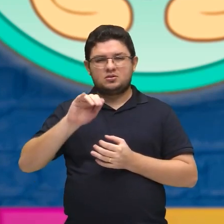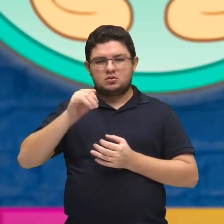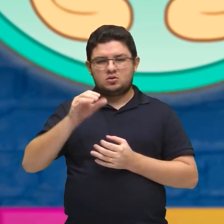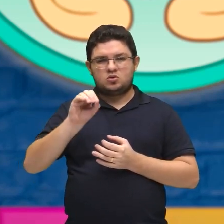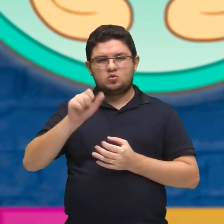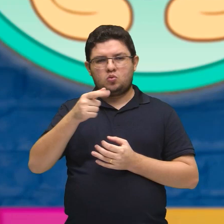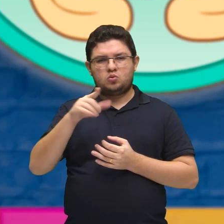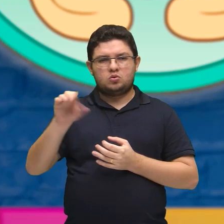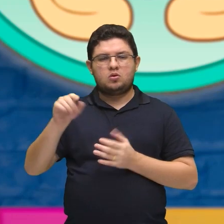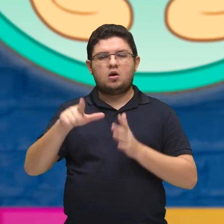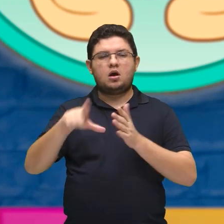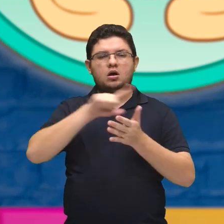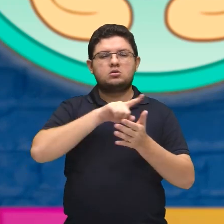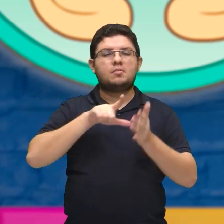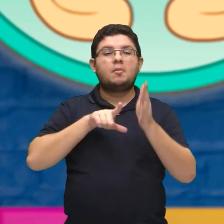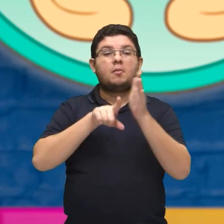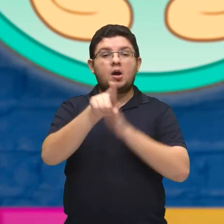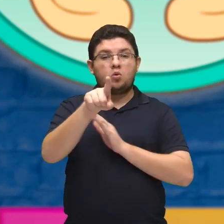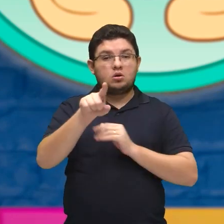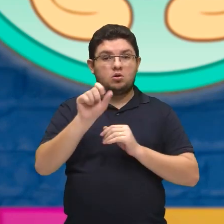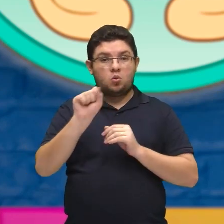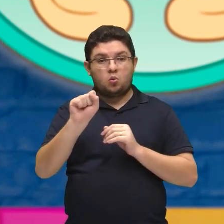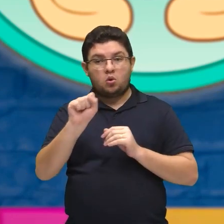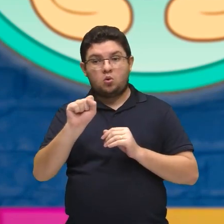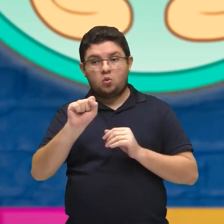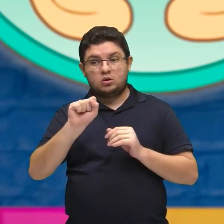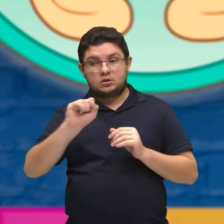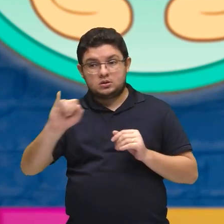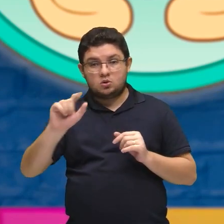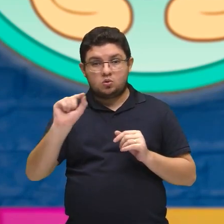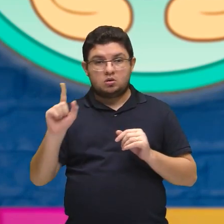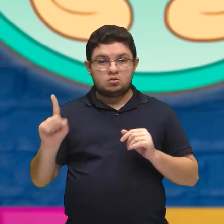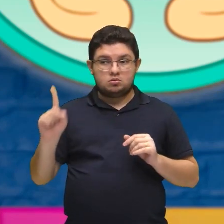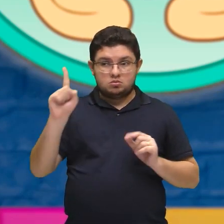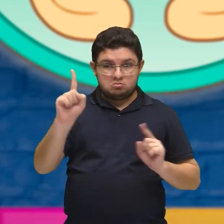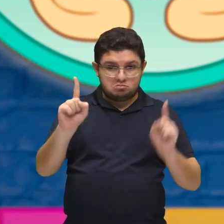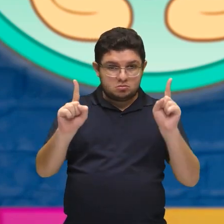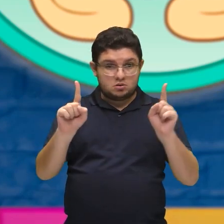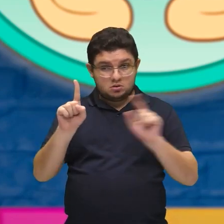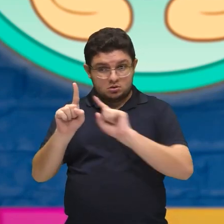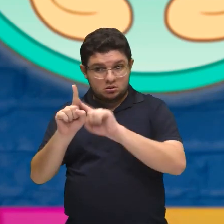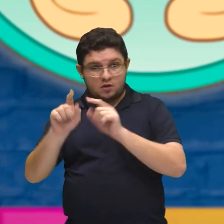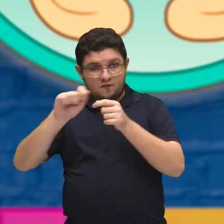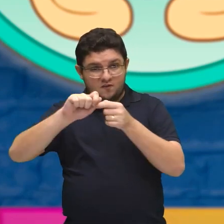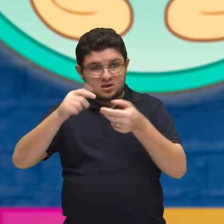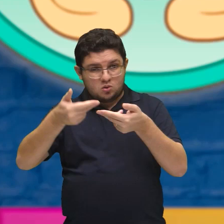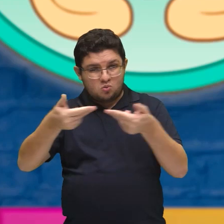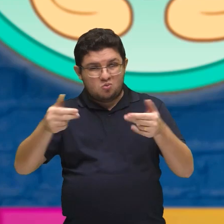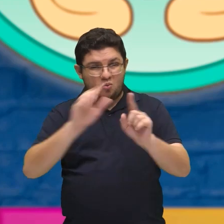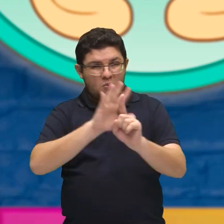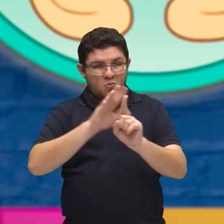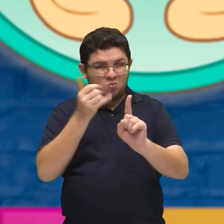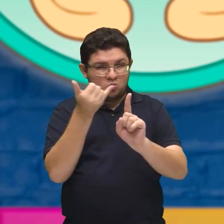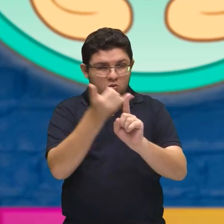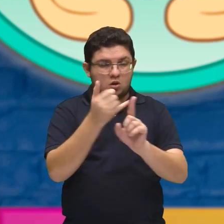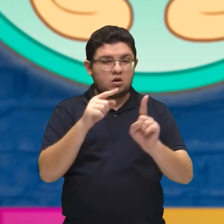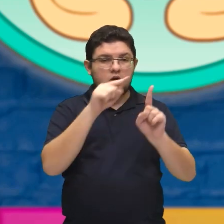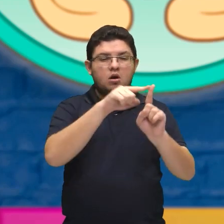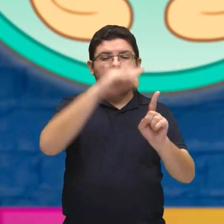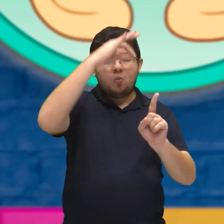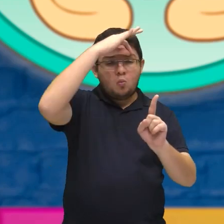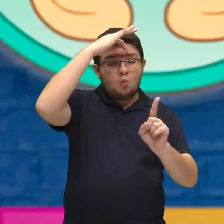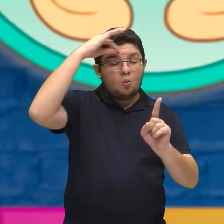alguma consequência para a vítima e uma consequência para o agressor. Nessa historinha a gente retrata